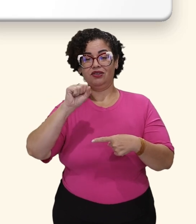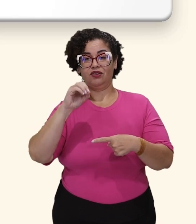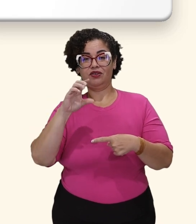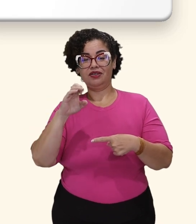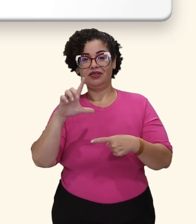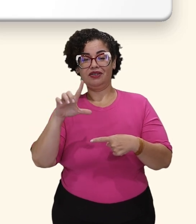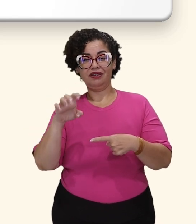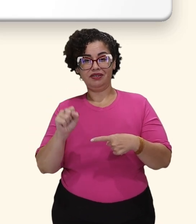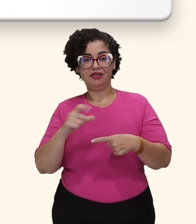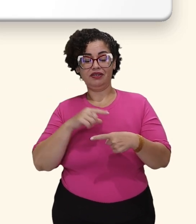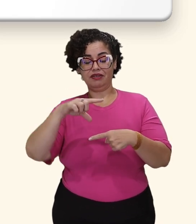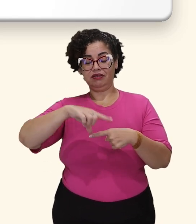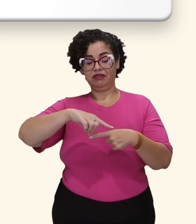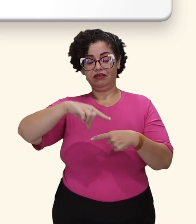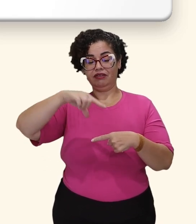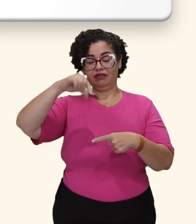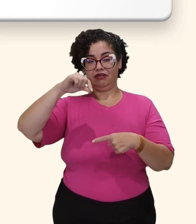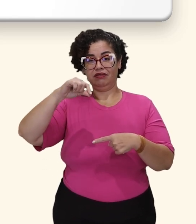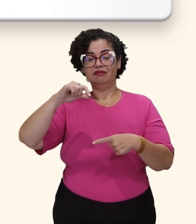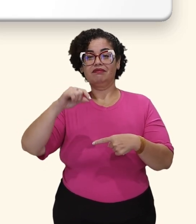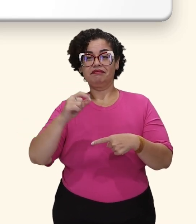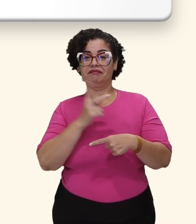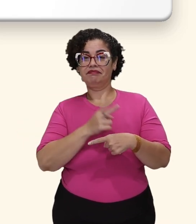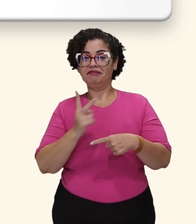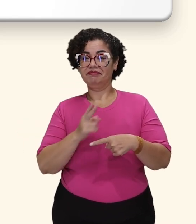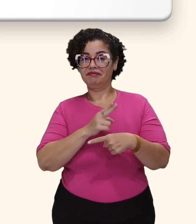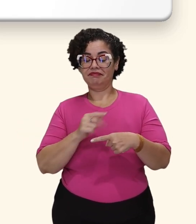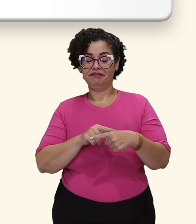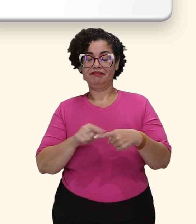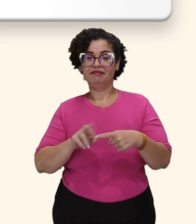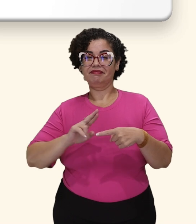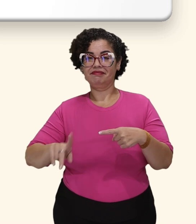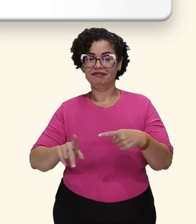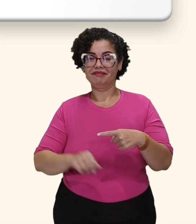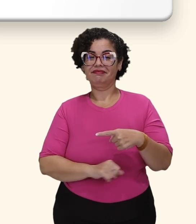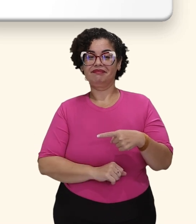triângulo isósceles. Isso porque ele tem dois lados de mesma medida.